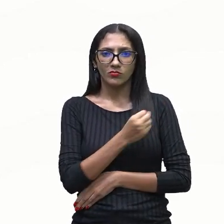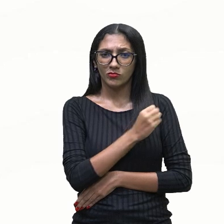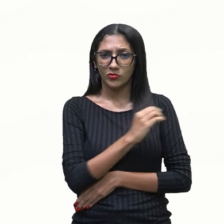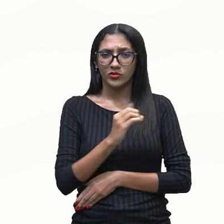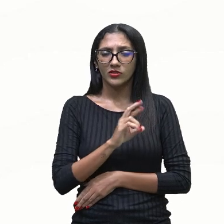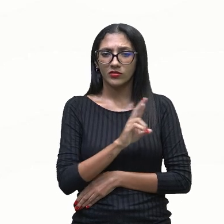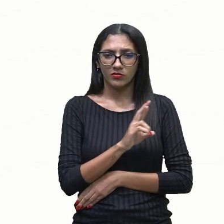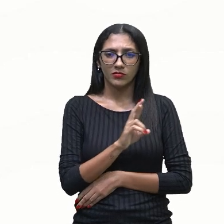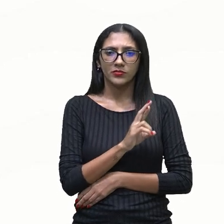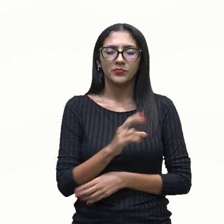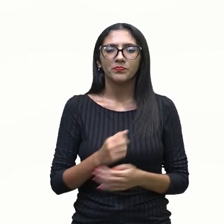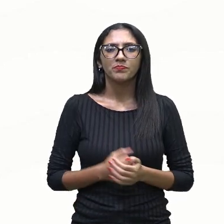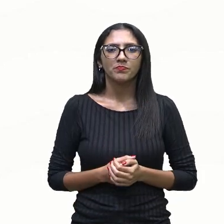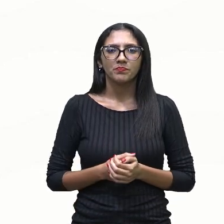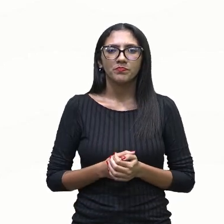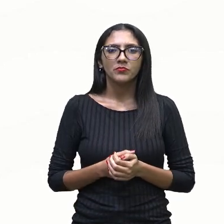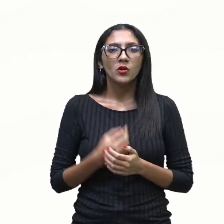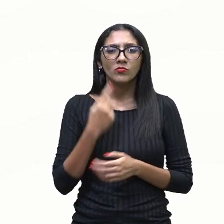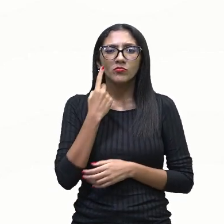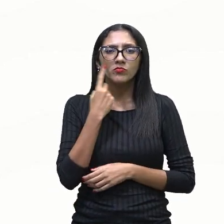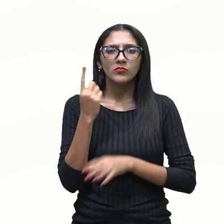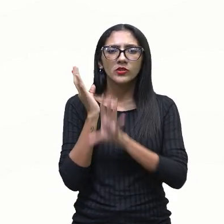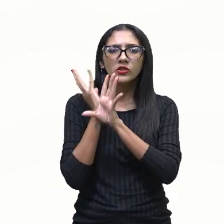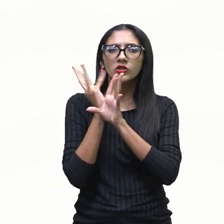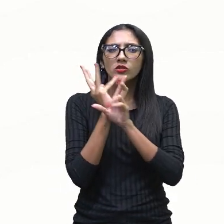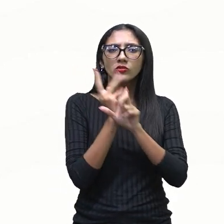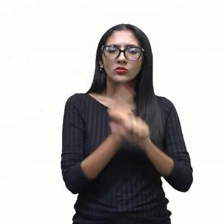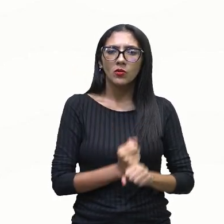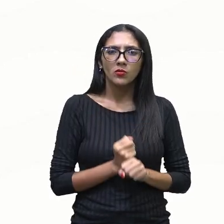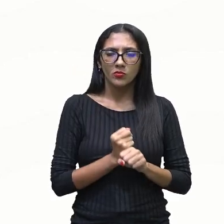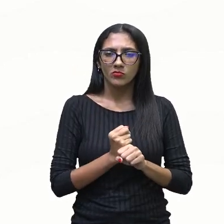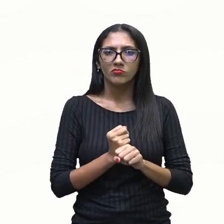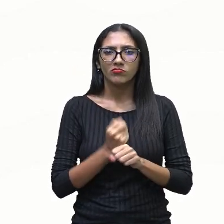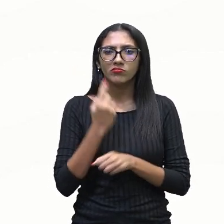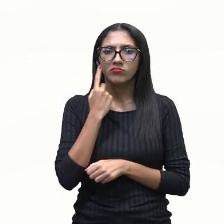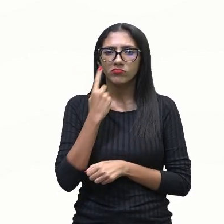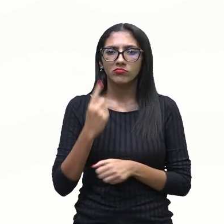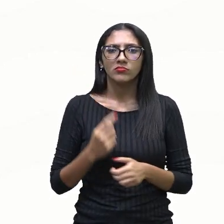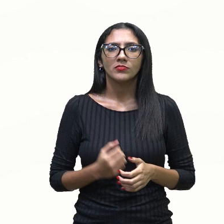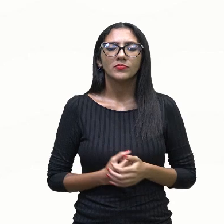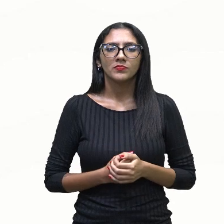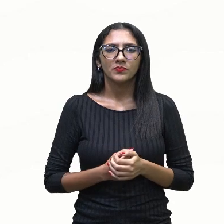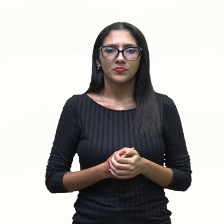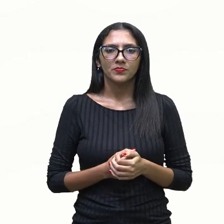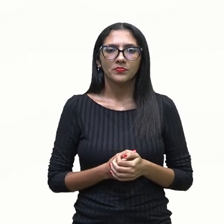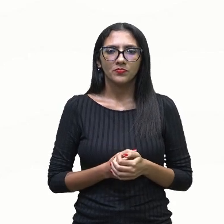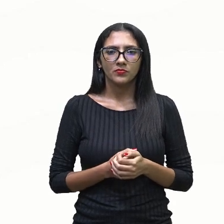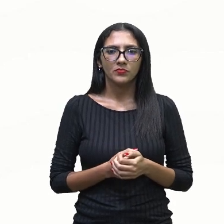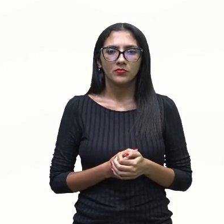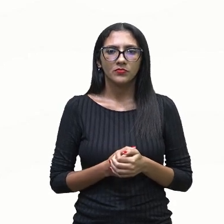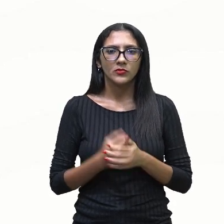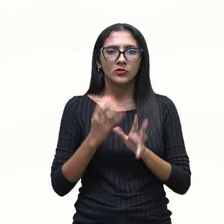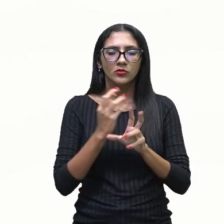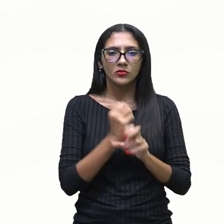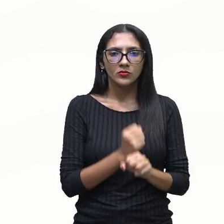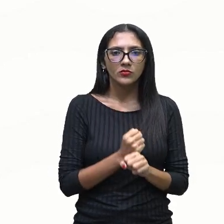essas 3 parcelas, você vai ver que nós vamos ter aqui, ó, 300, 600,